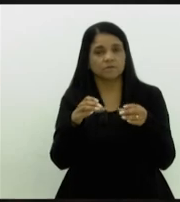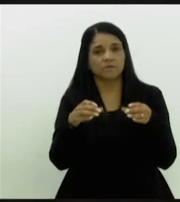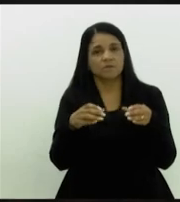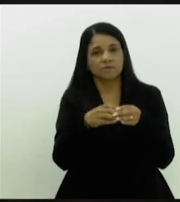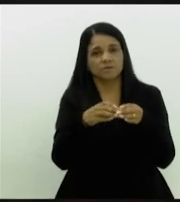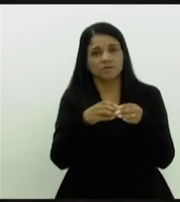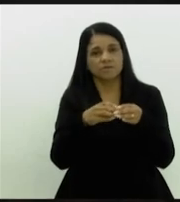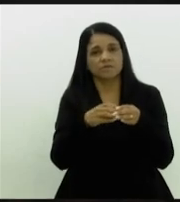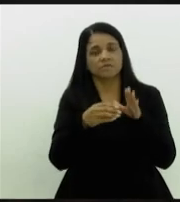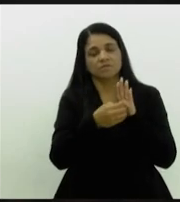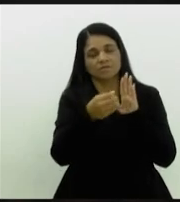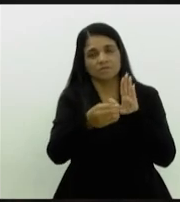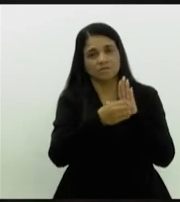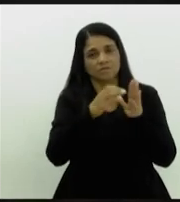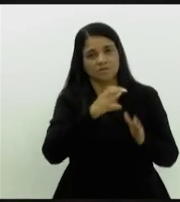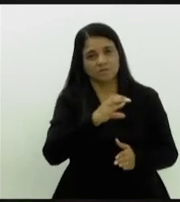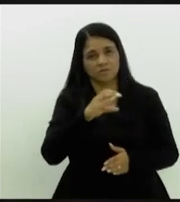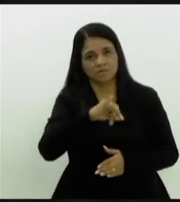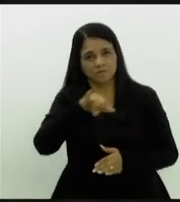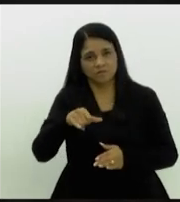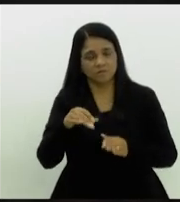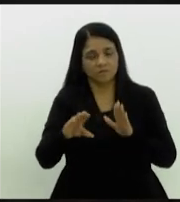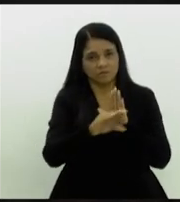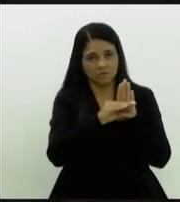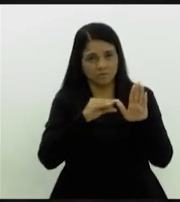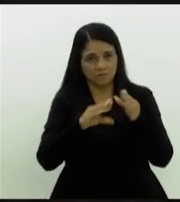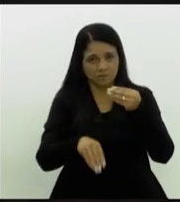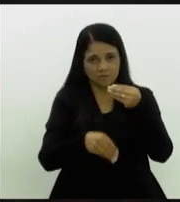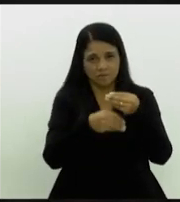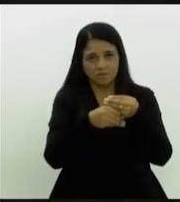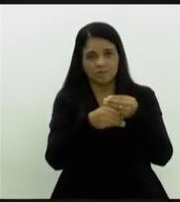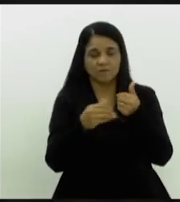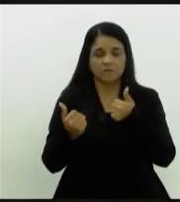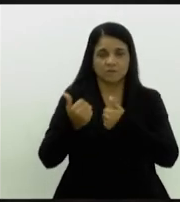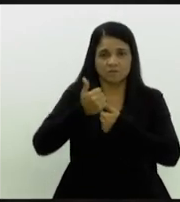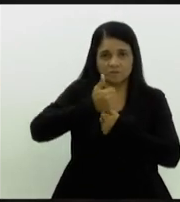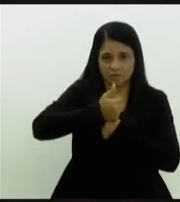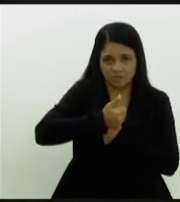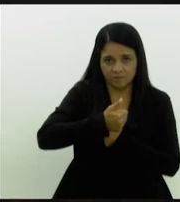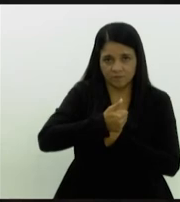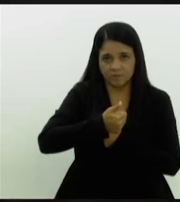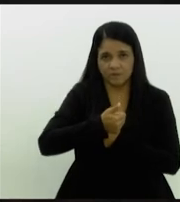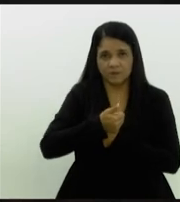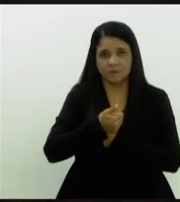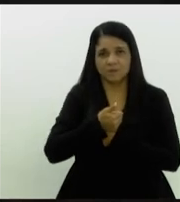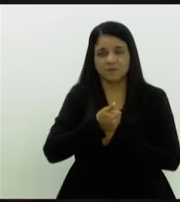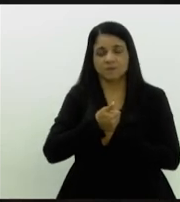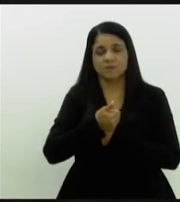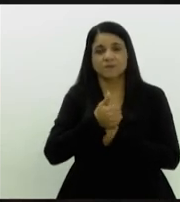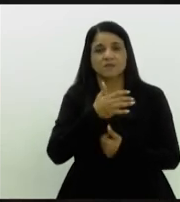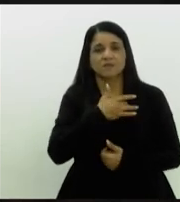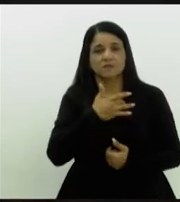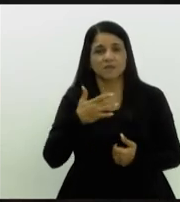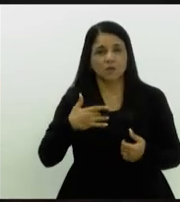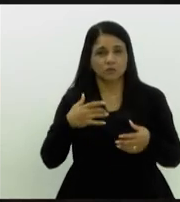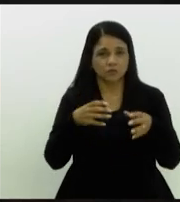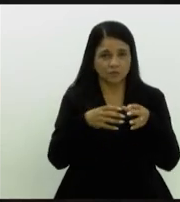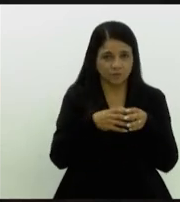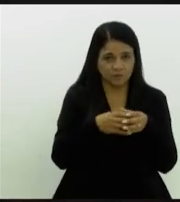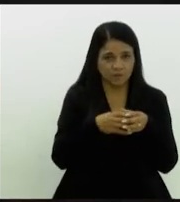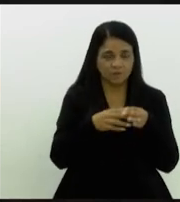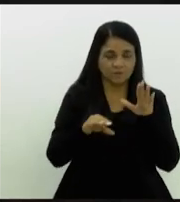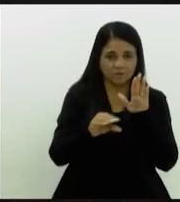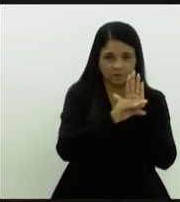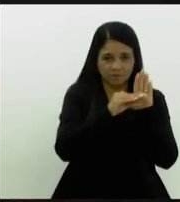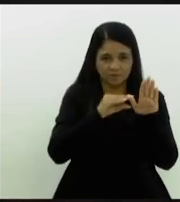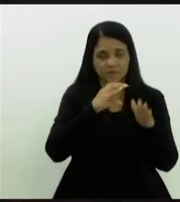e Justiça pela constitucionalidade com emendas, concluindo por substitutivo, de saúde favorável com as emendas